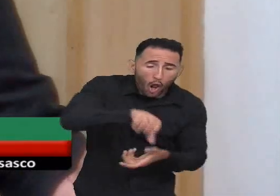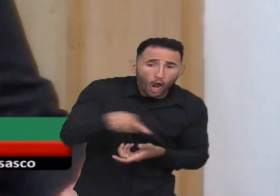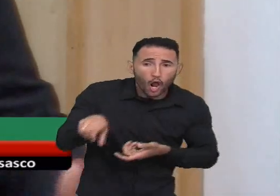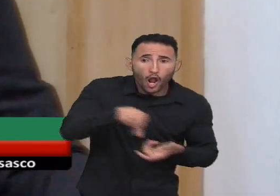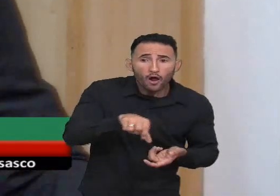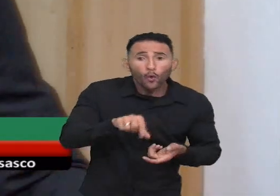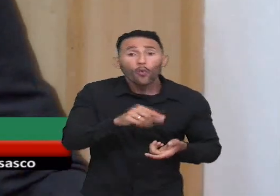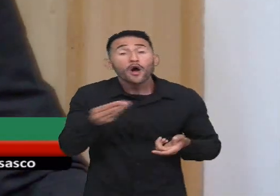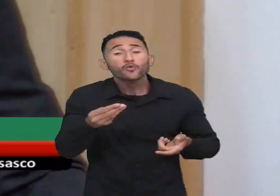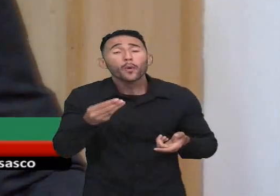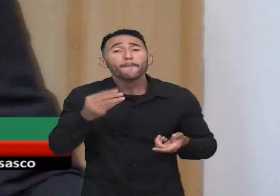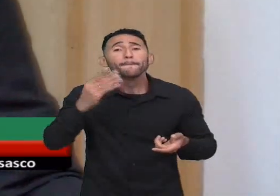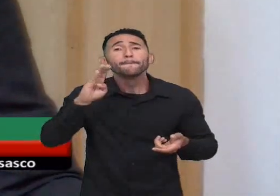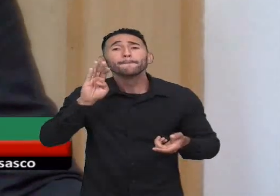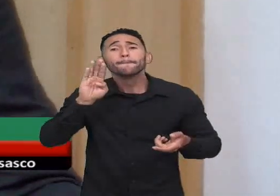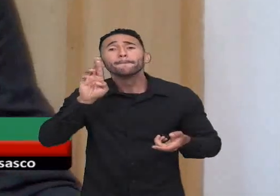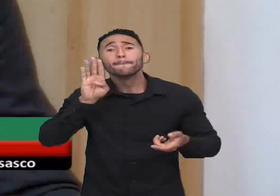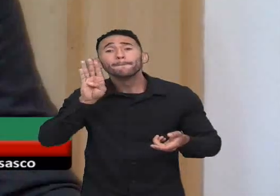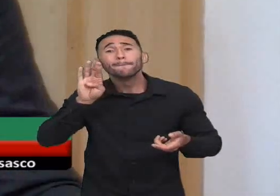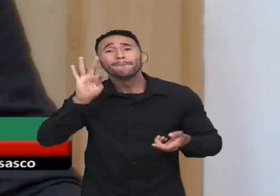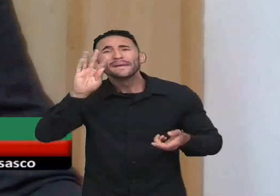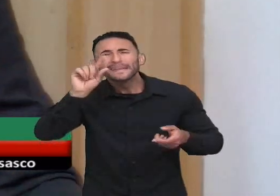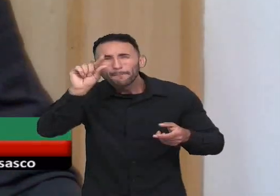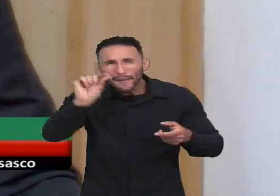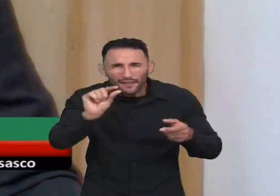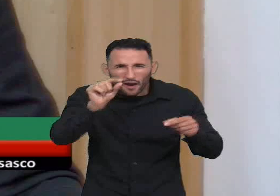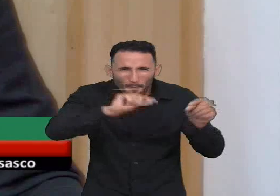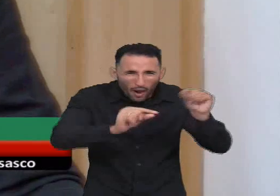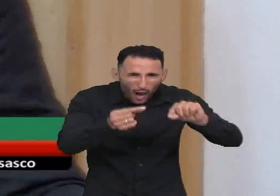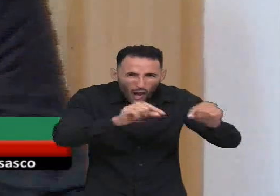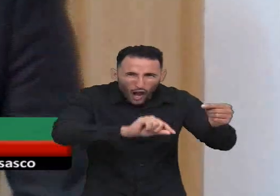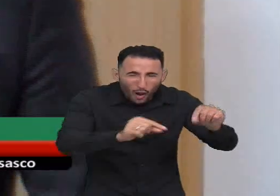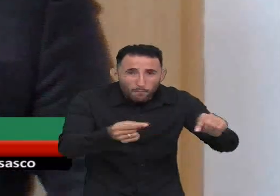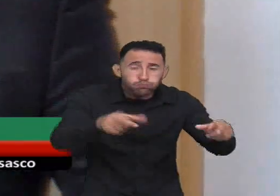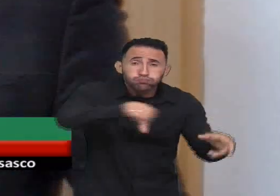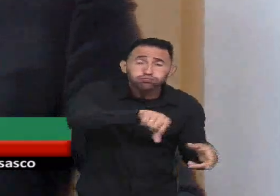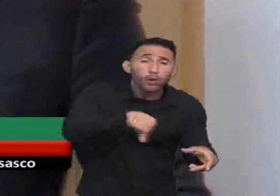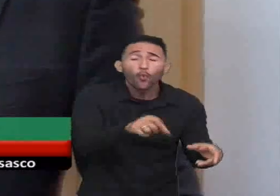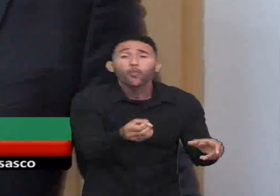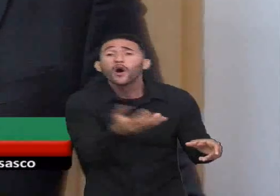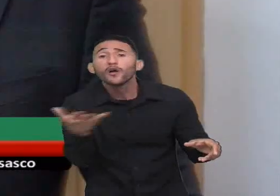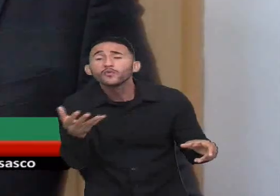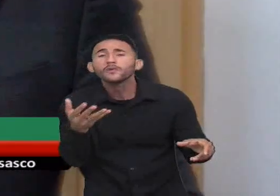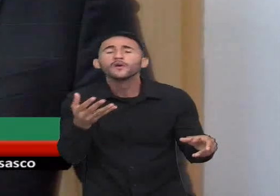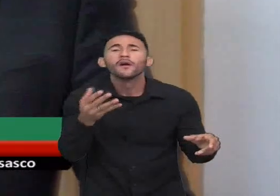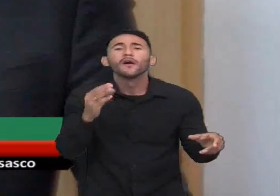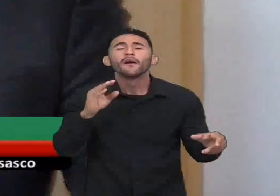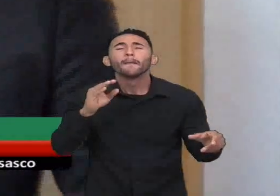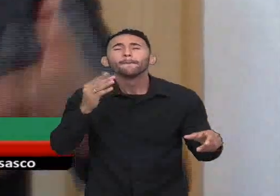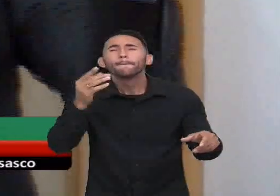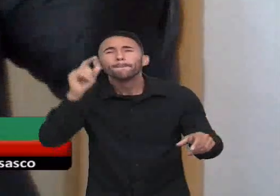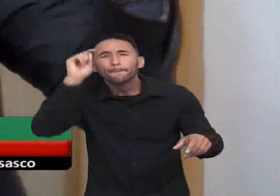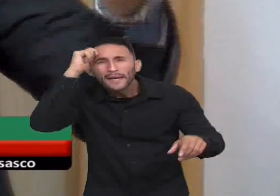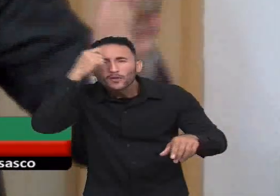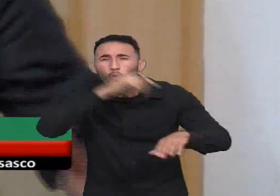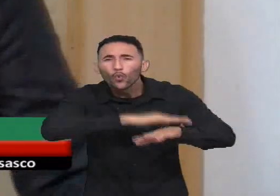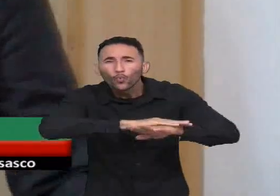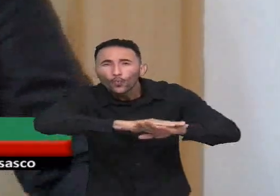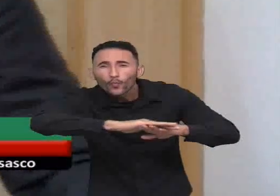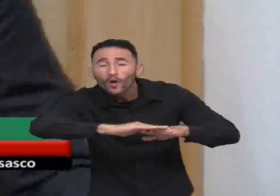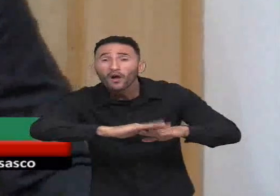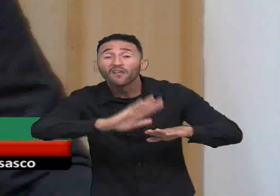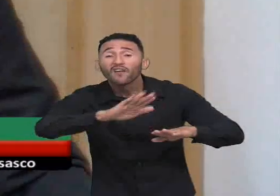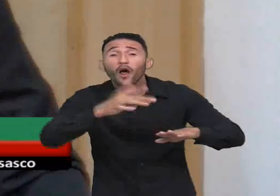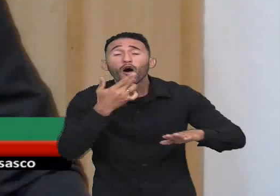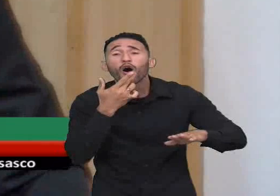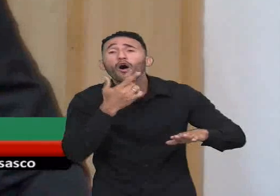de asfalto. Muitas das vezes a gente recebe reclamação aqui, as pessoas falam assim, ah, mas a Sabesp aqui fez o serviço, foi embora, e agora é